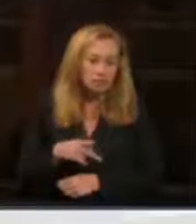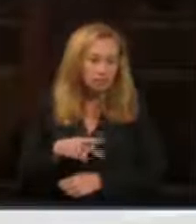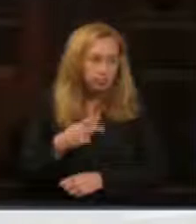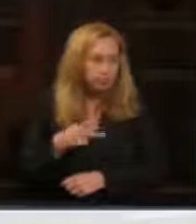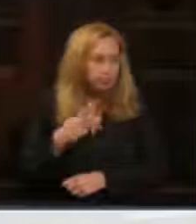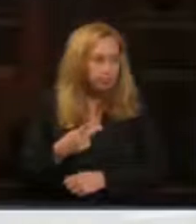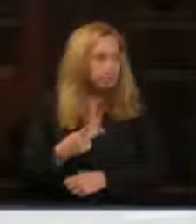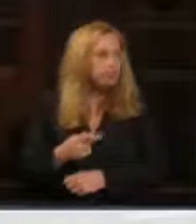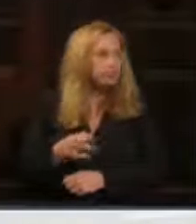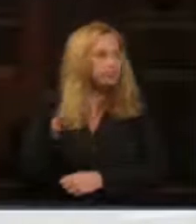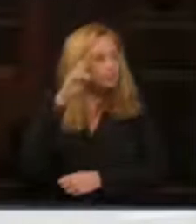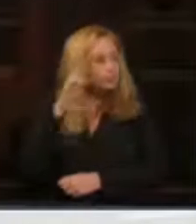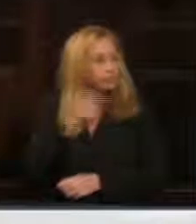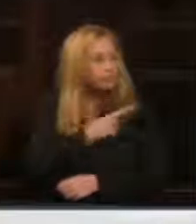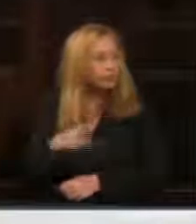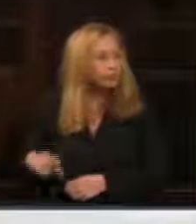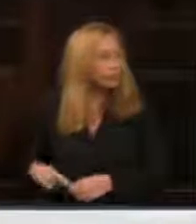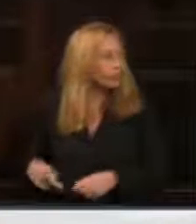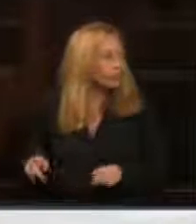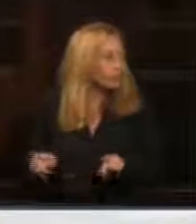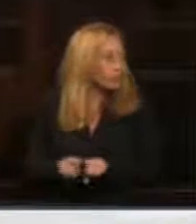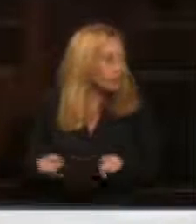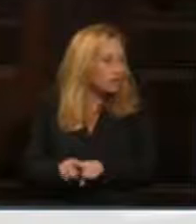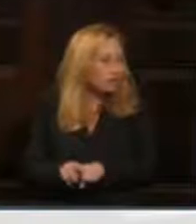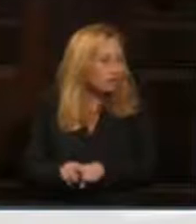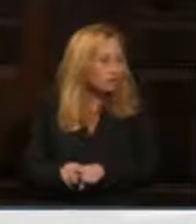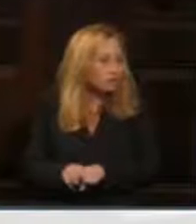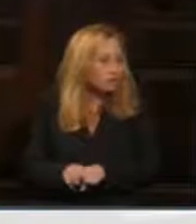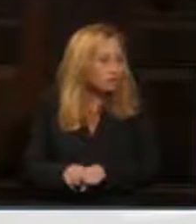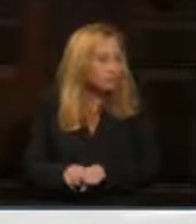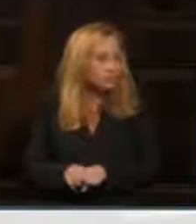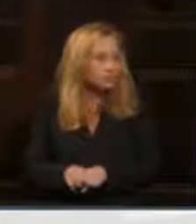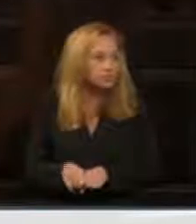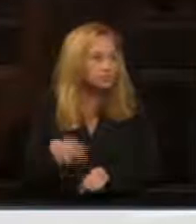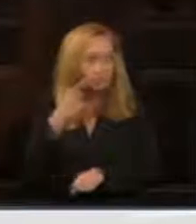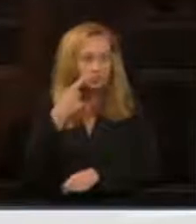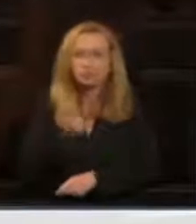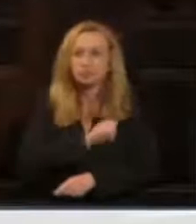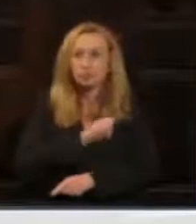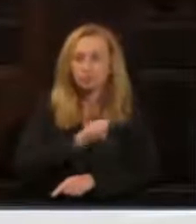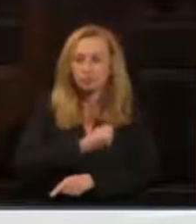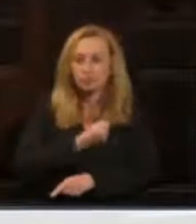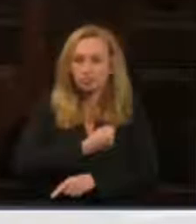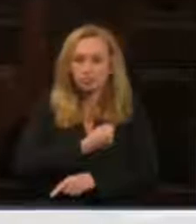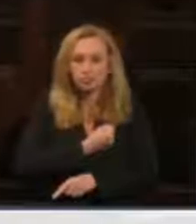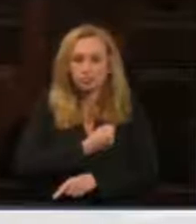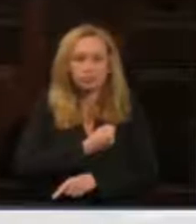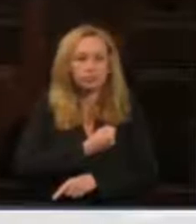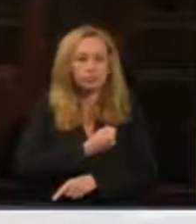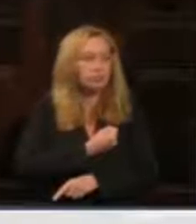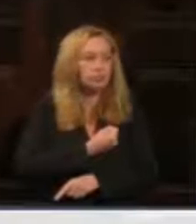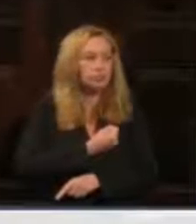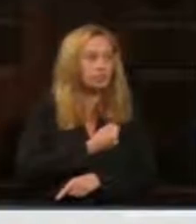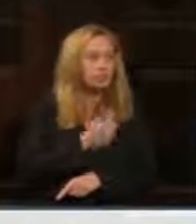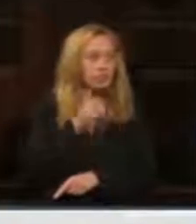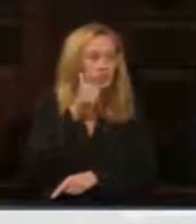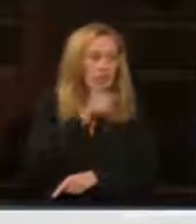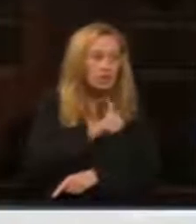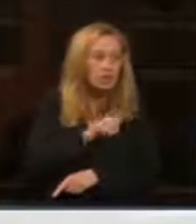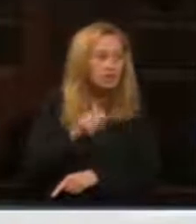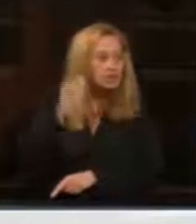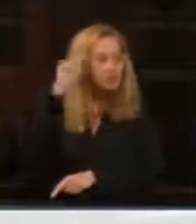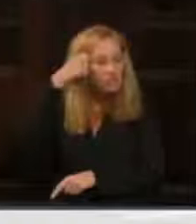senhor presidente, que a gente também vê um aumento do número de feminicídios de mulheres negras, né?